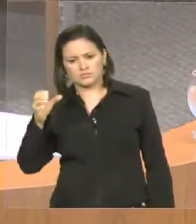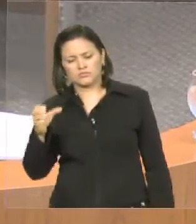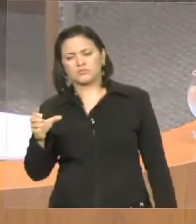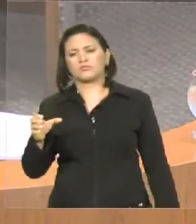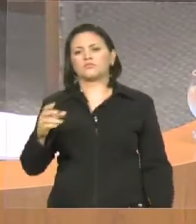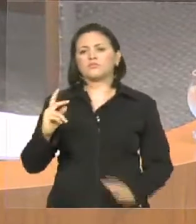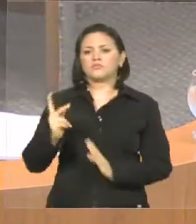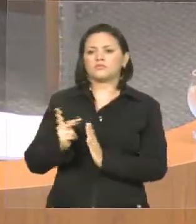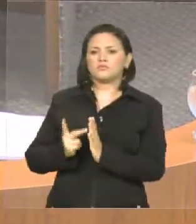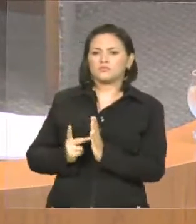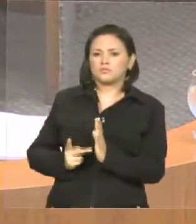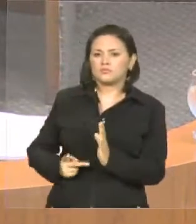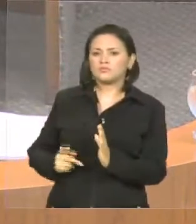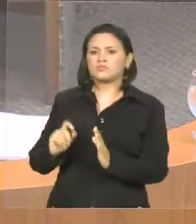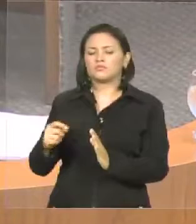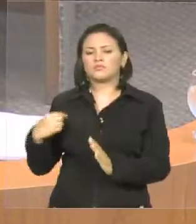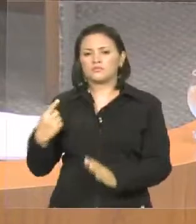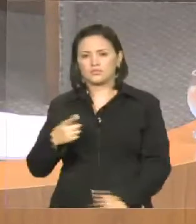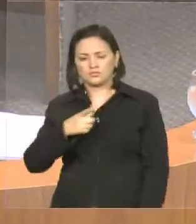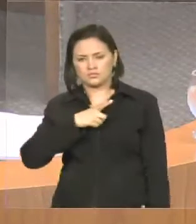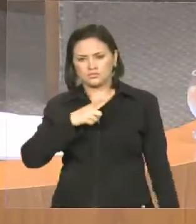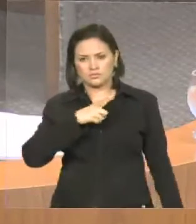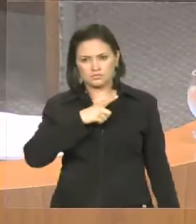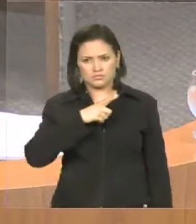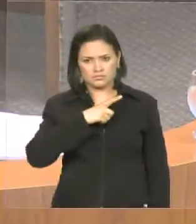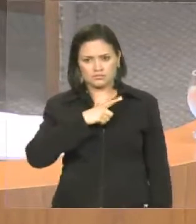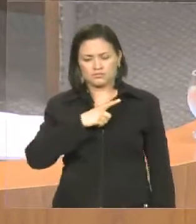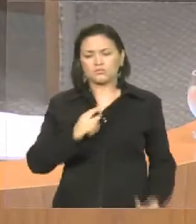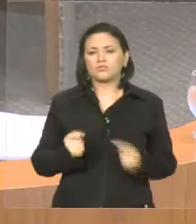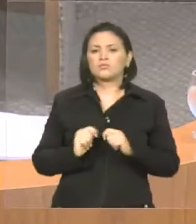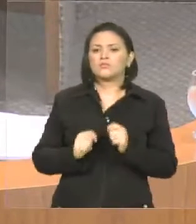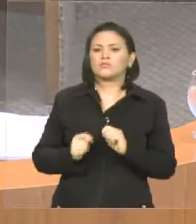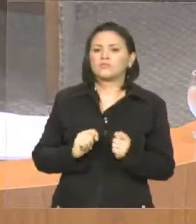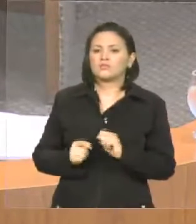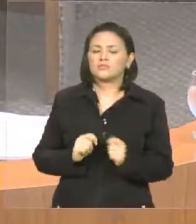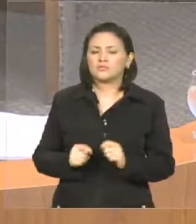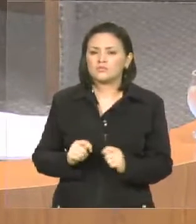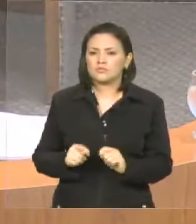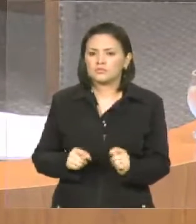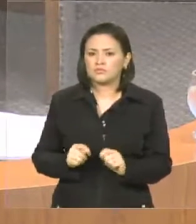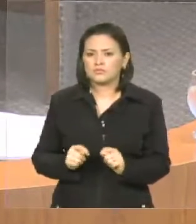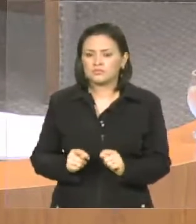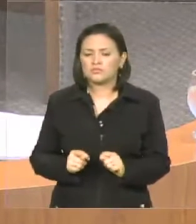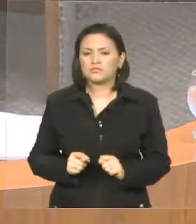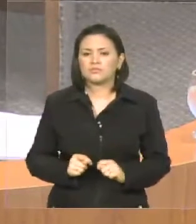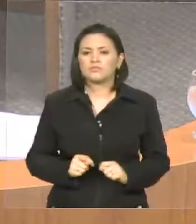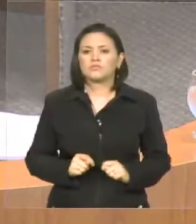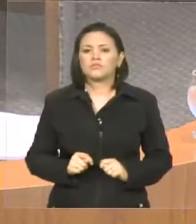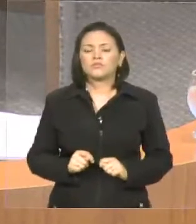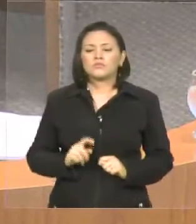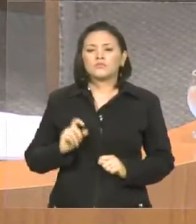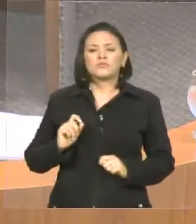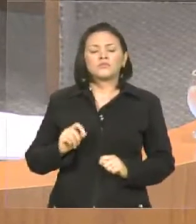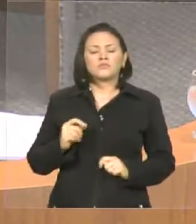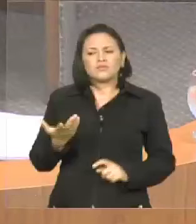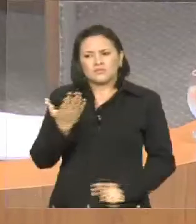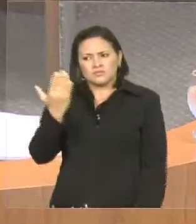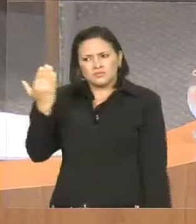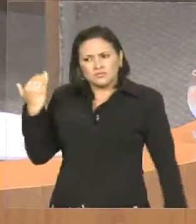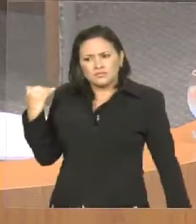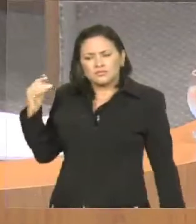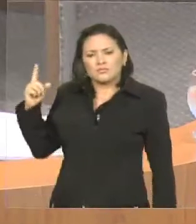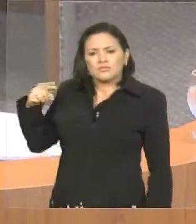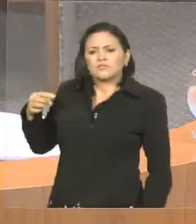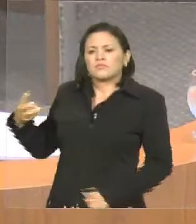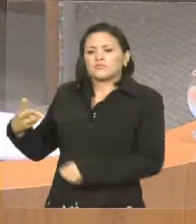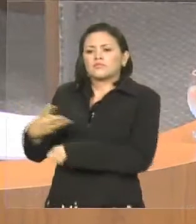grandes poetas que nós temos e tivemos, da nossa economia, que já foi considerada a terceira mais importante na época